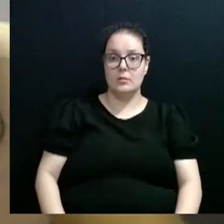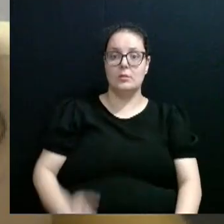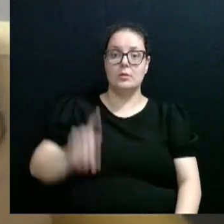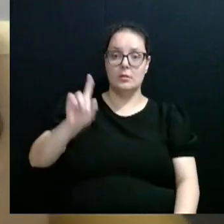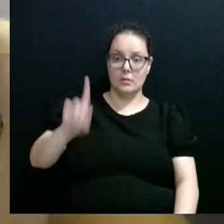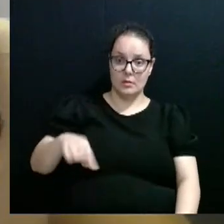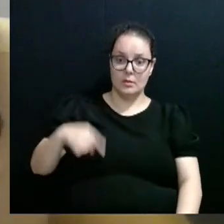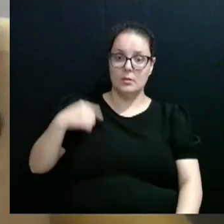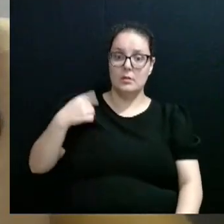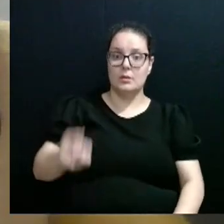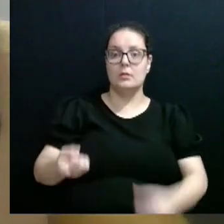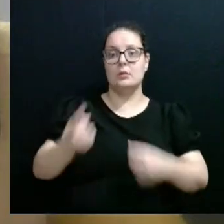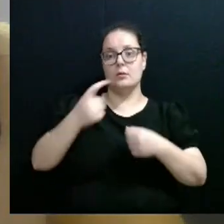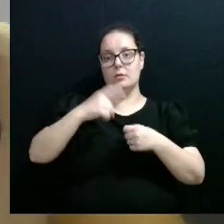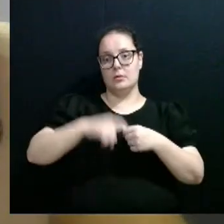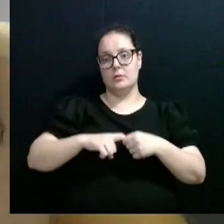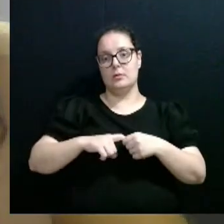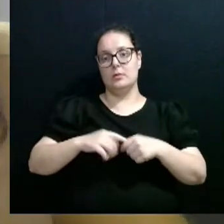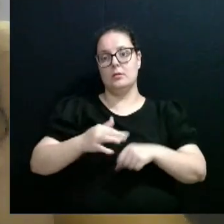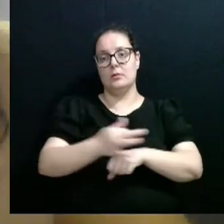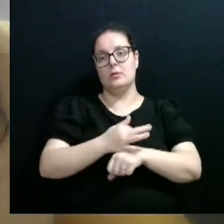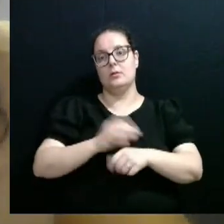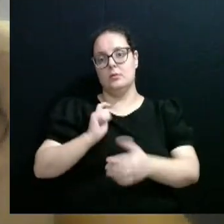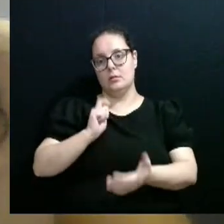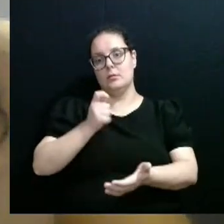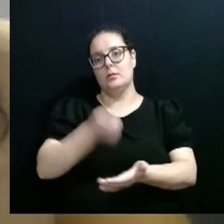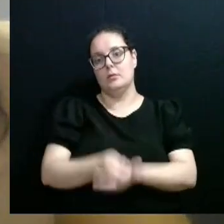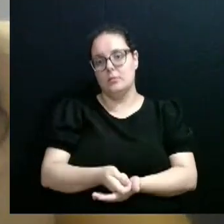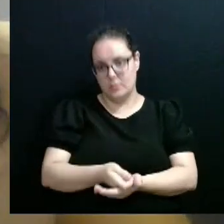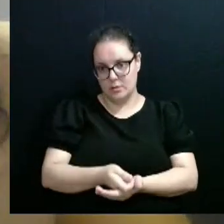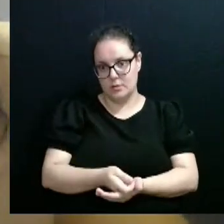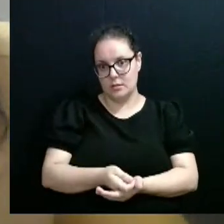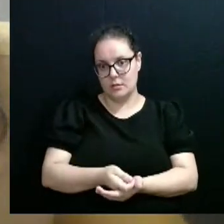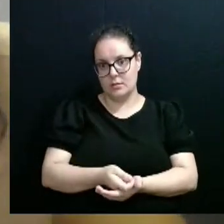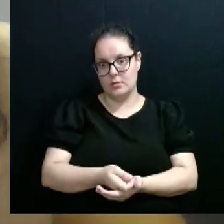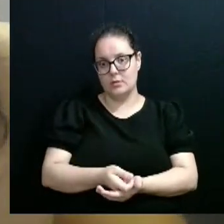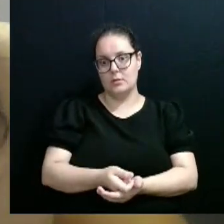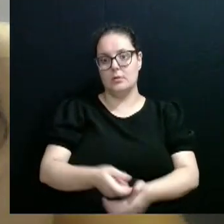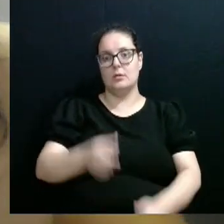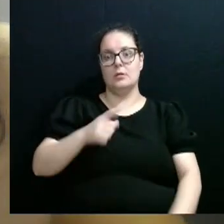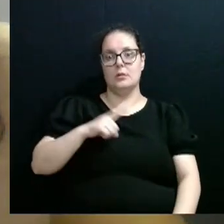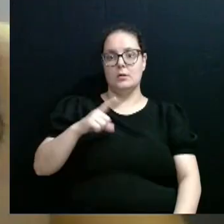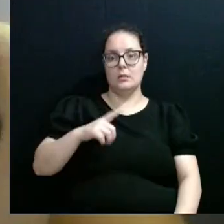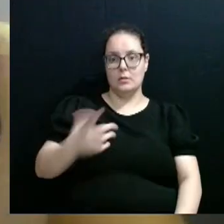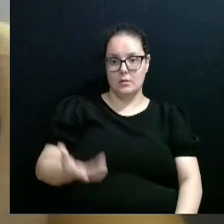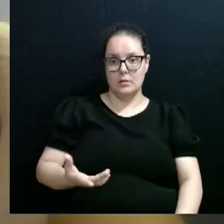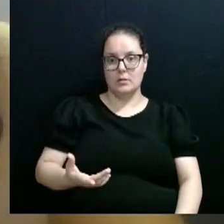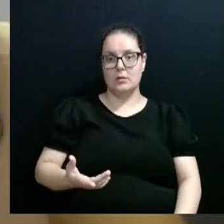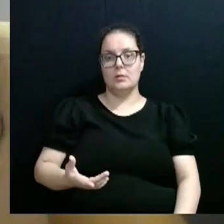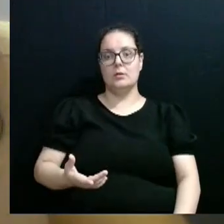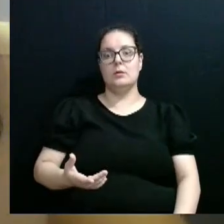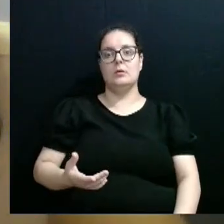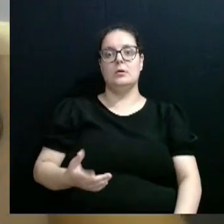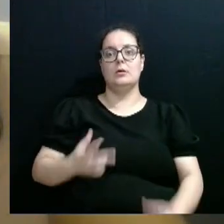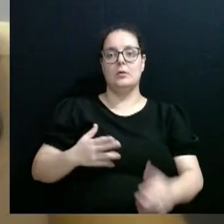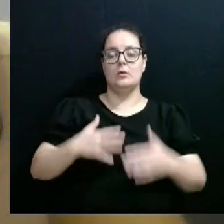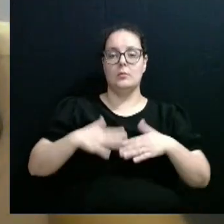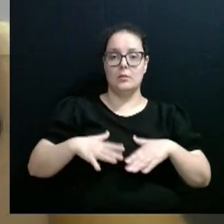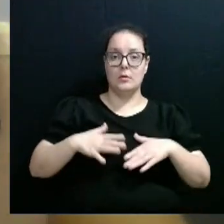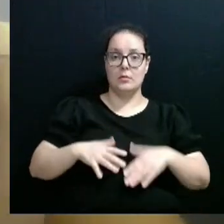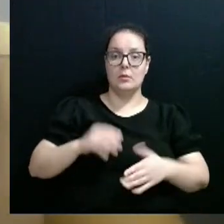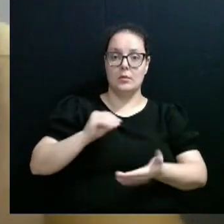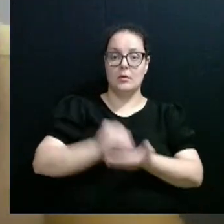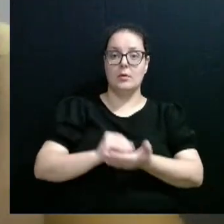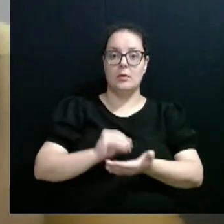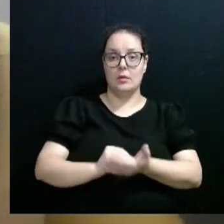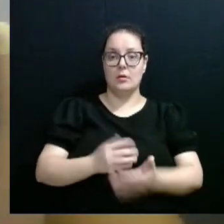retorno é que as férias são pagas. E mesmo tendo sido concedido o descanso, a falta do pagamento impede o gozo